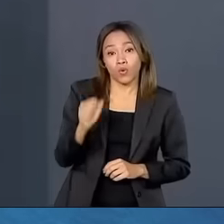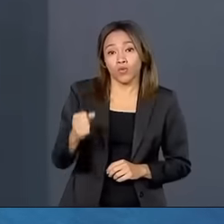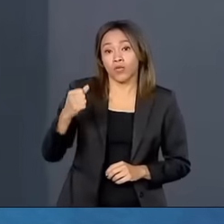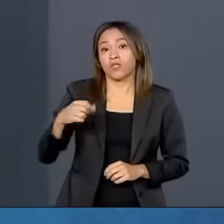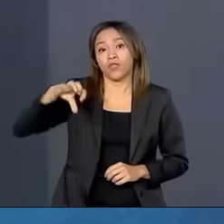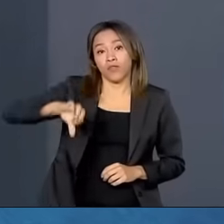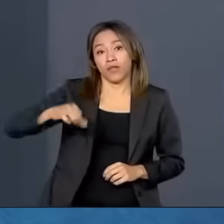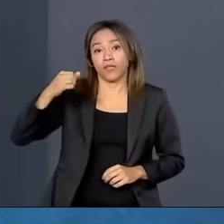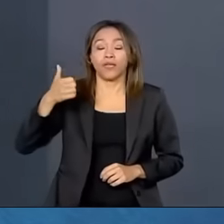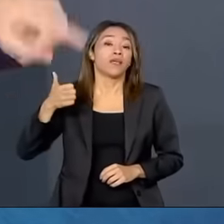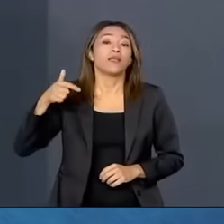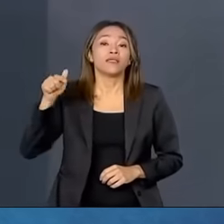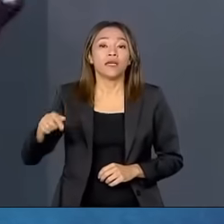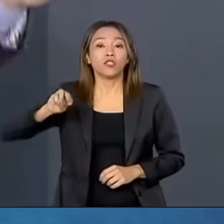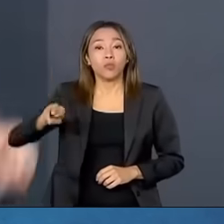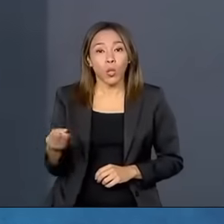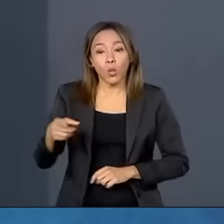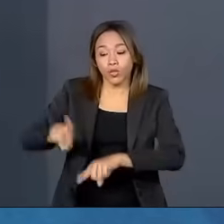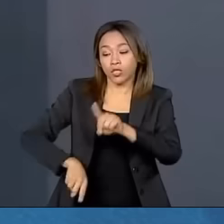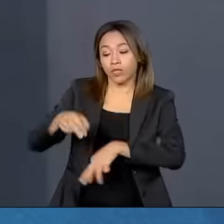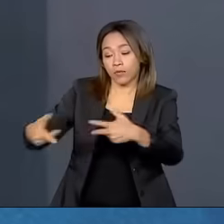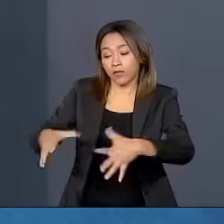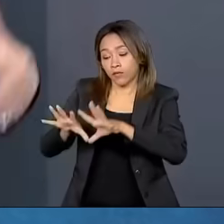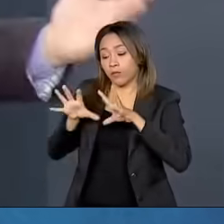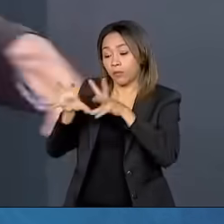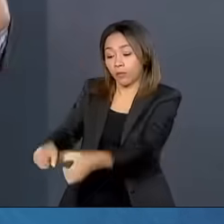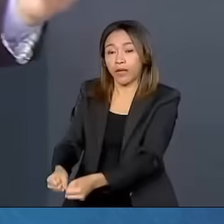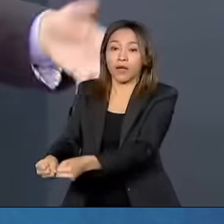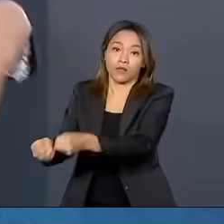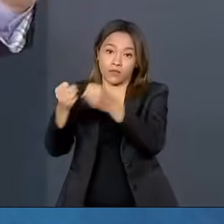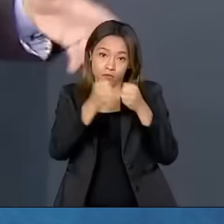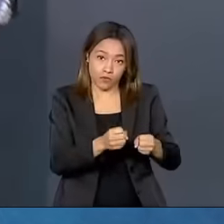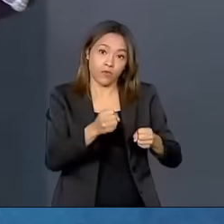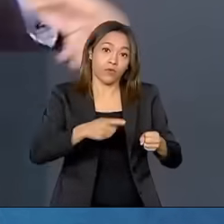897 milhões em bens e valores apreendidos nessas operações policiais. Aqui